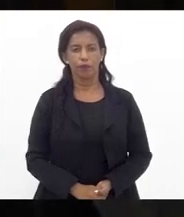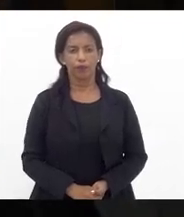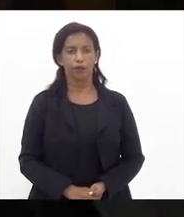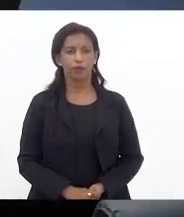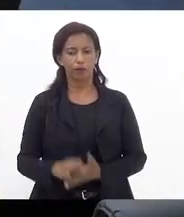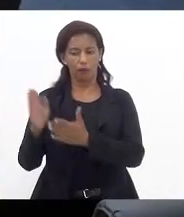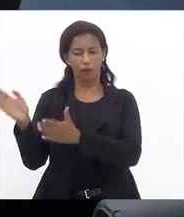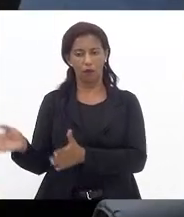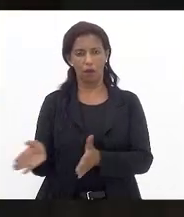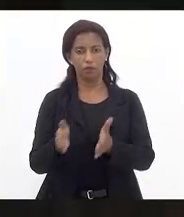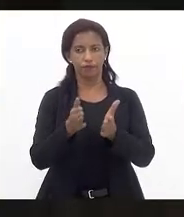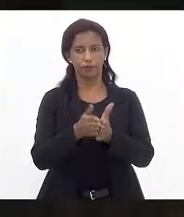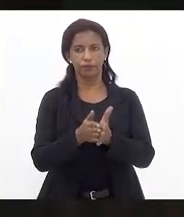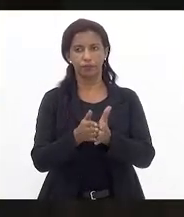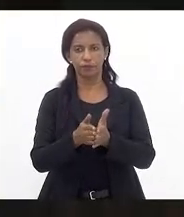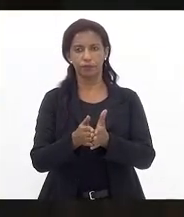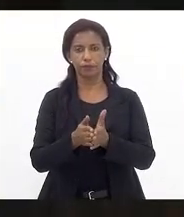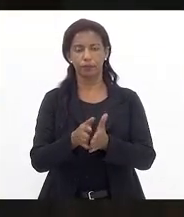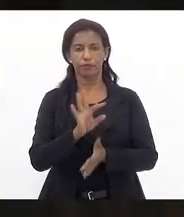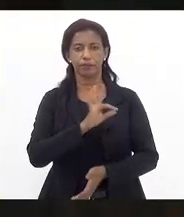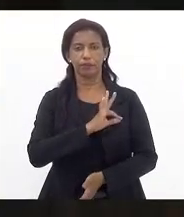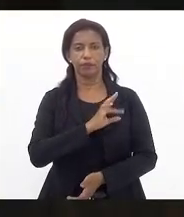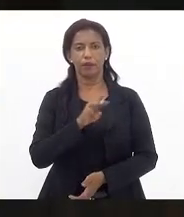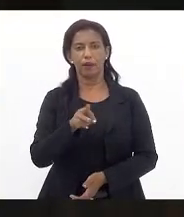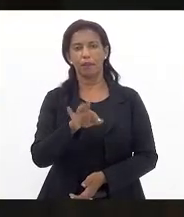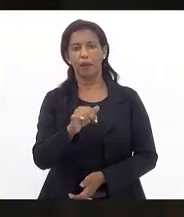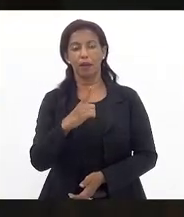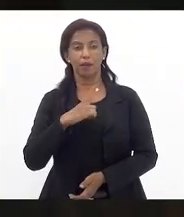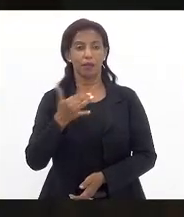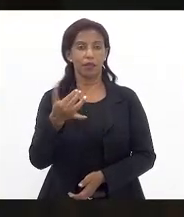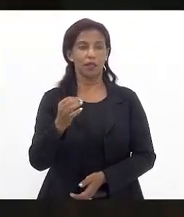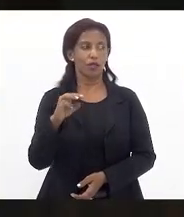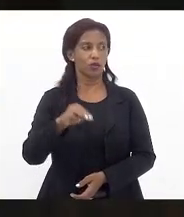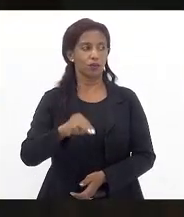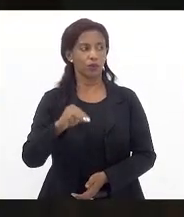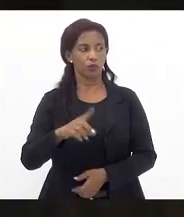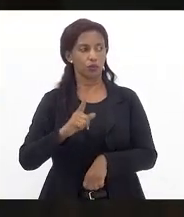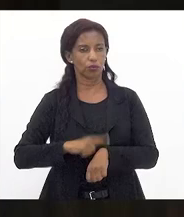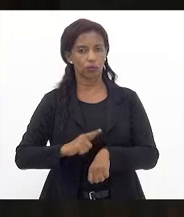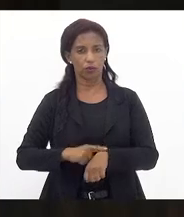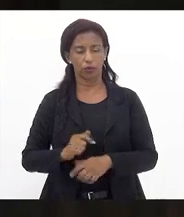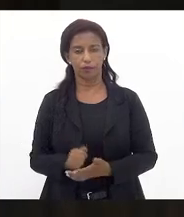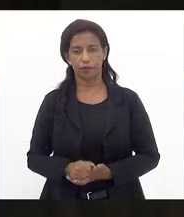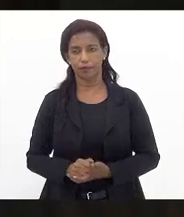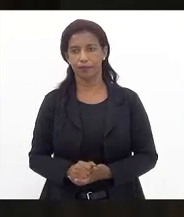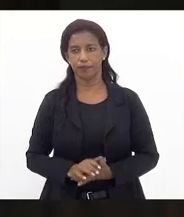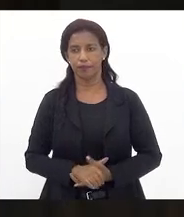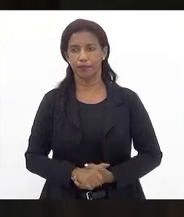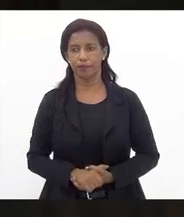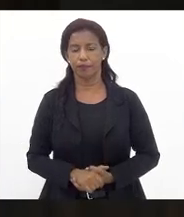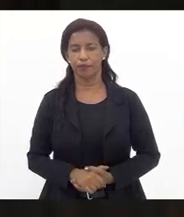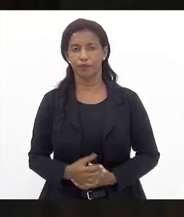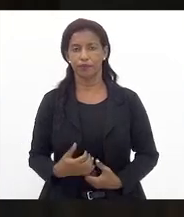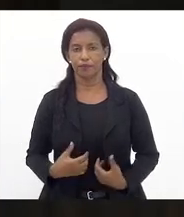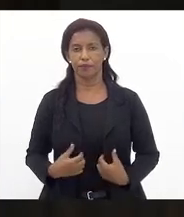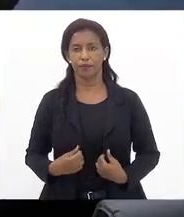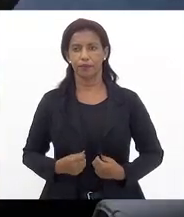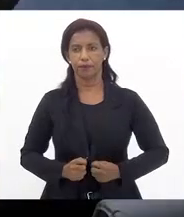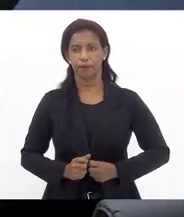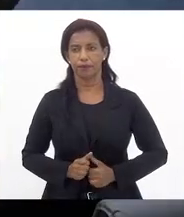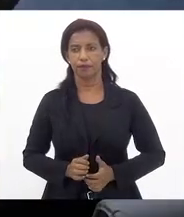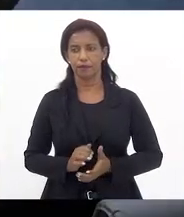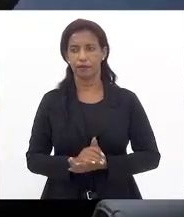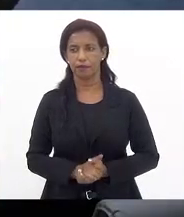Próxima oradora escrita é a nobre deputada Marta Rocha. Vossa Excelência dispõe de 10 minutos no tempo regimental.